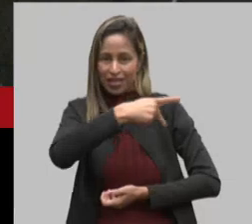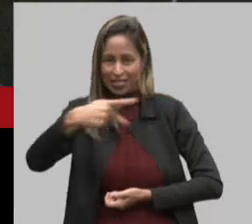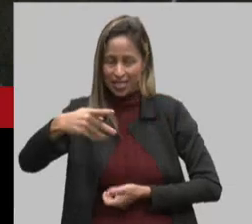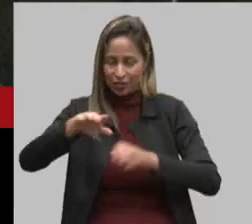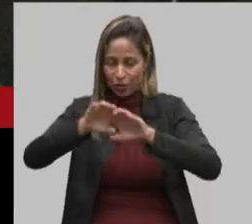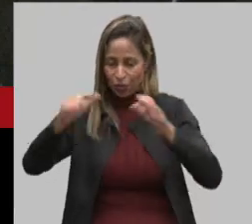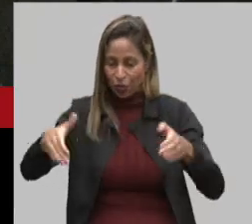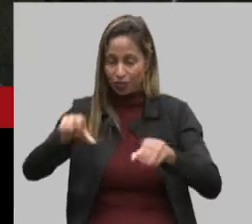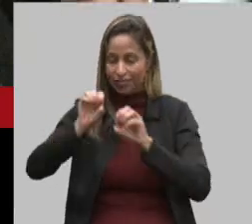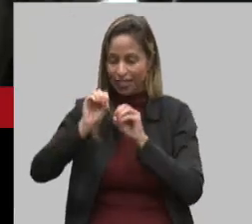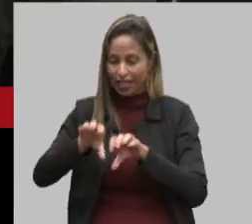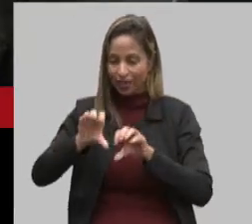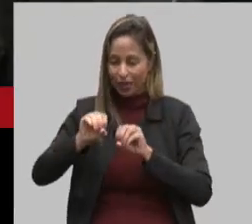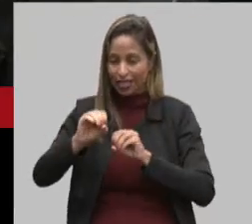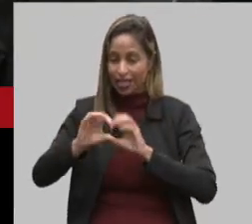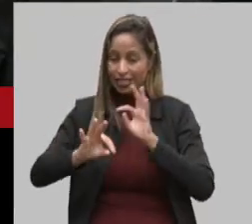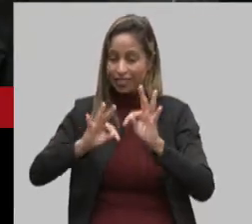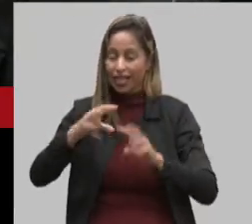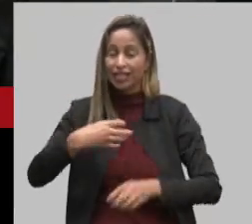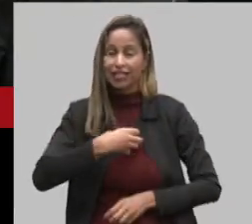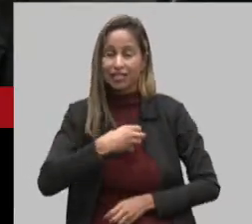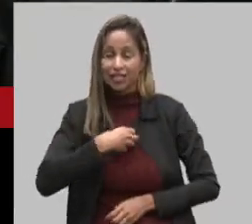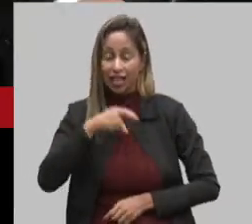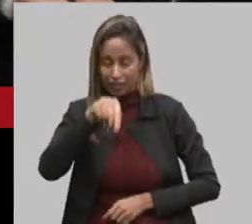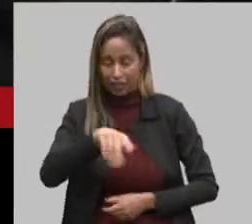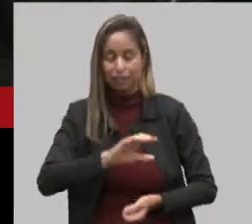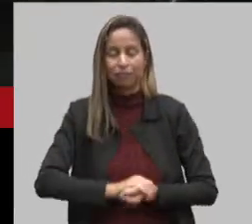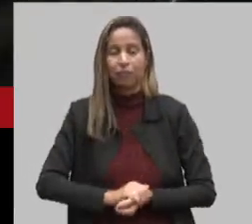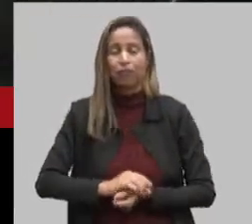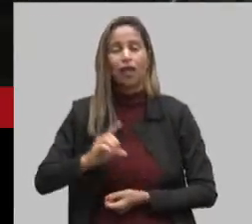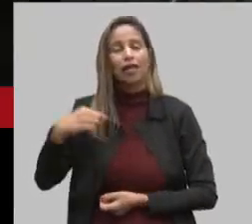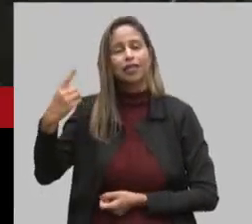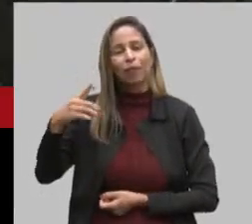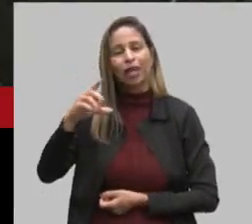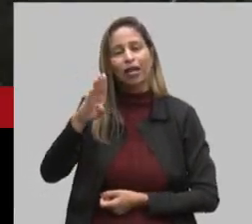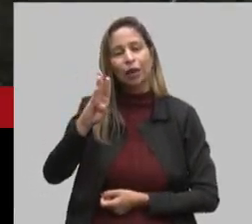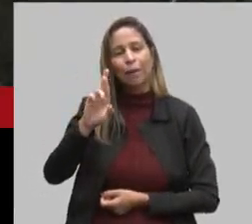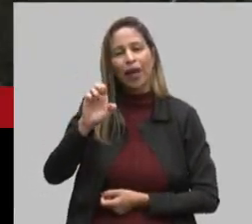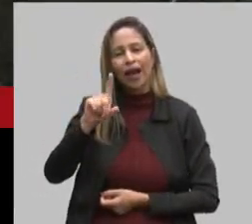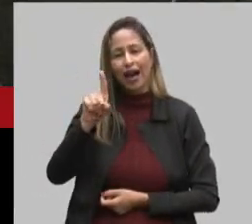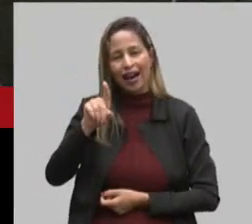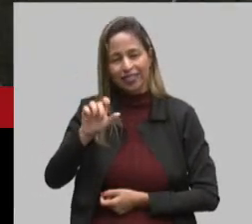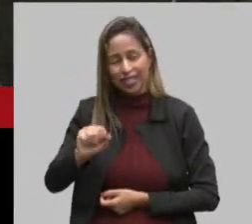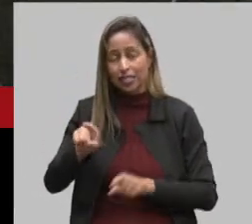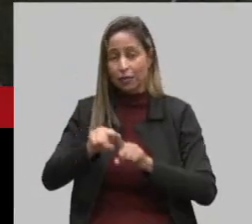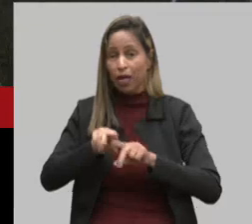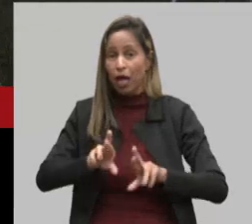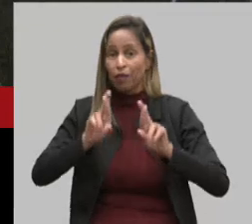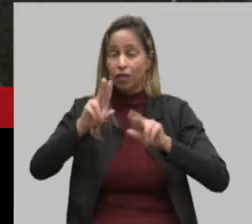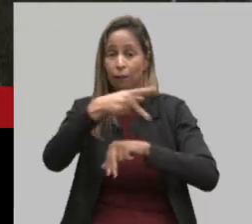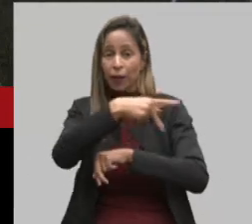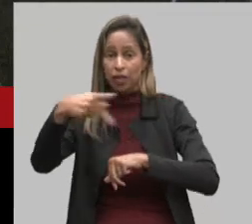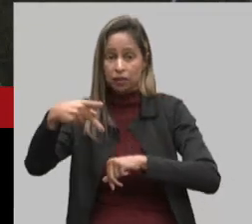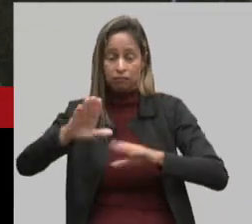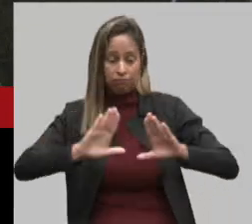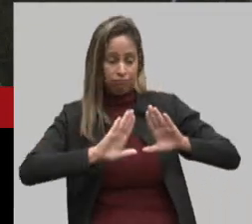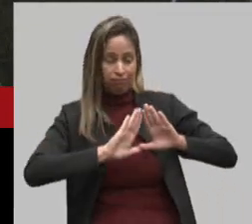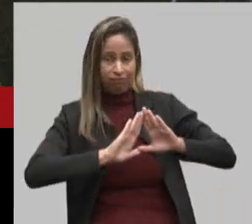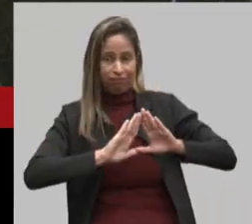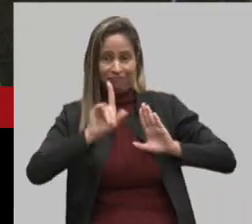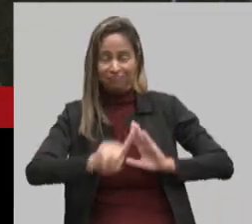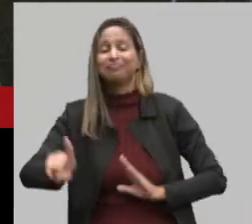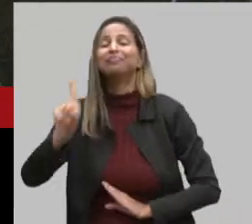de Educação Ciência e Tecnologia deste Parlamento deputada Beatriz Serqueira representando o presidente da Assembleia Legislativa de Minas